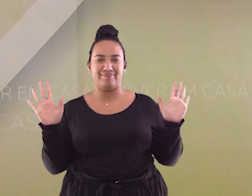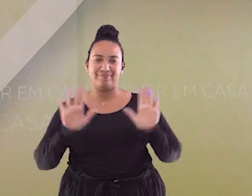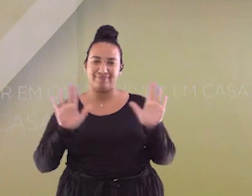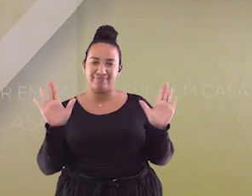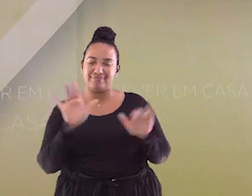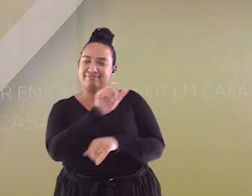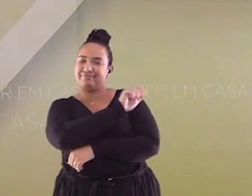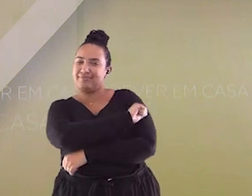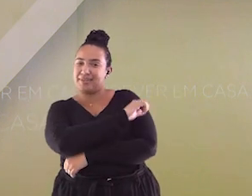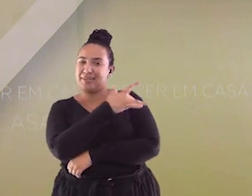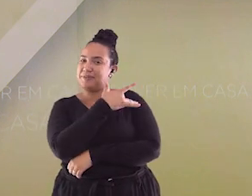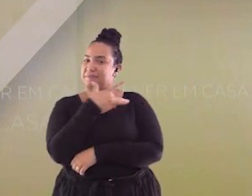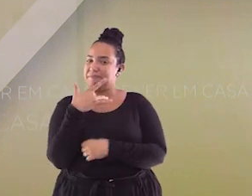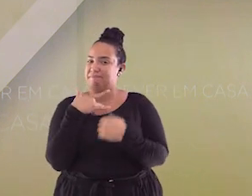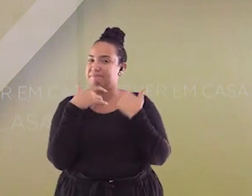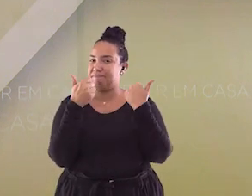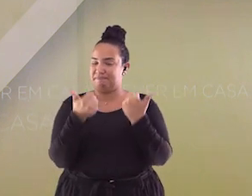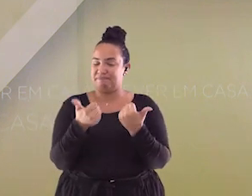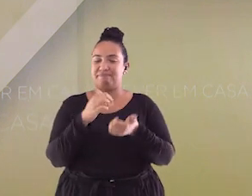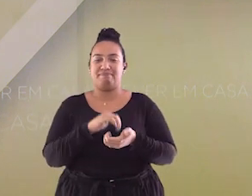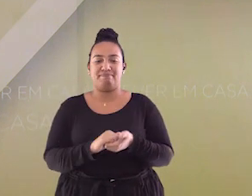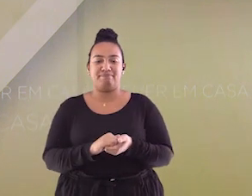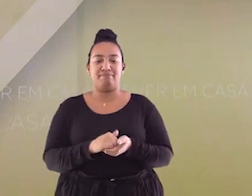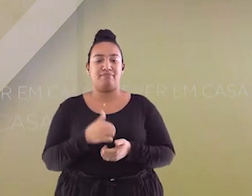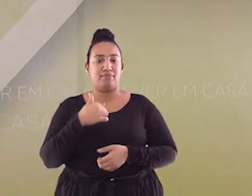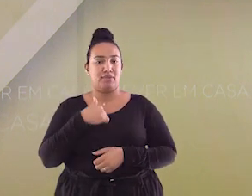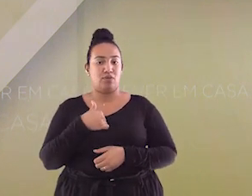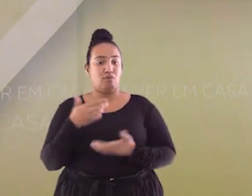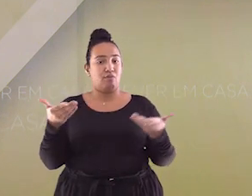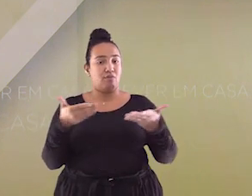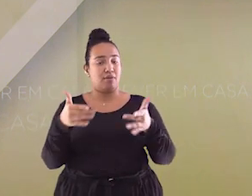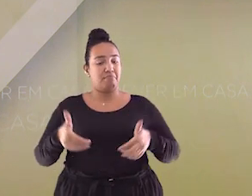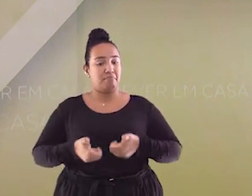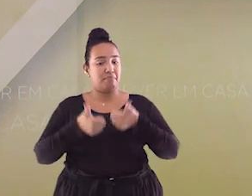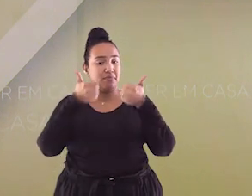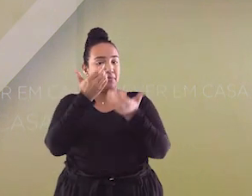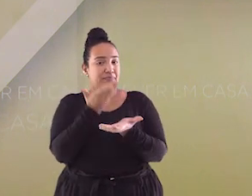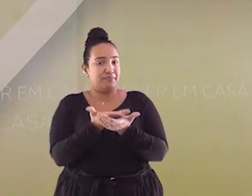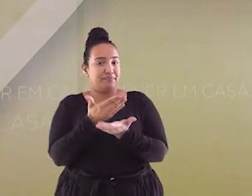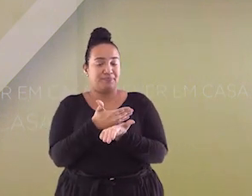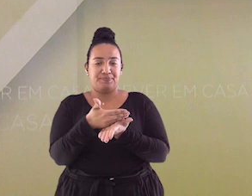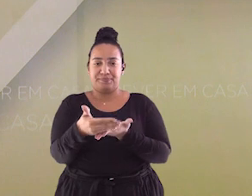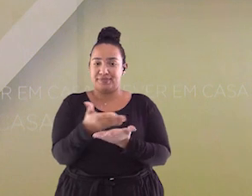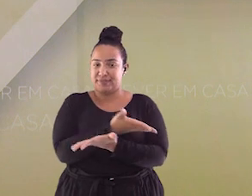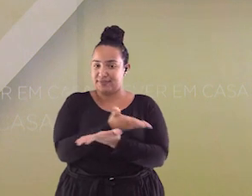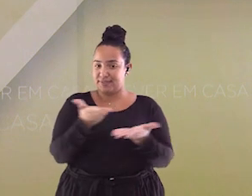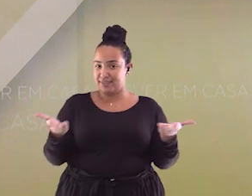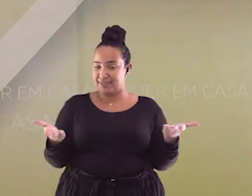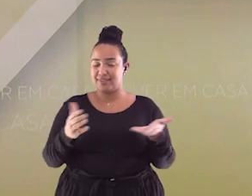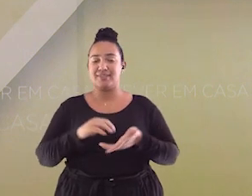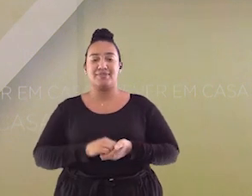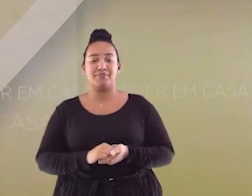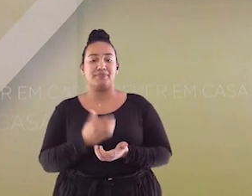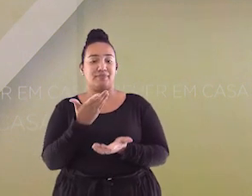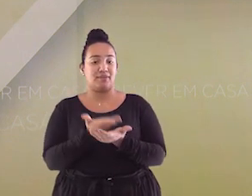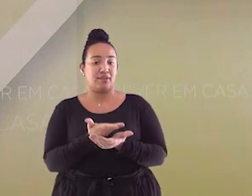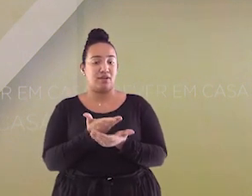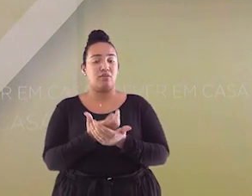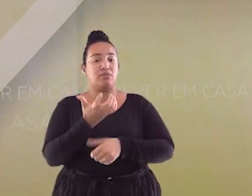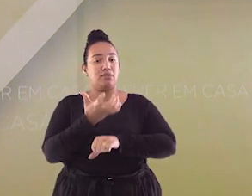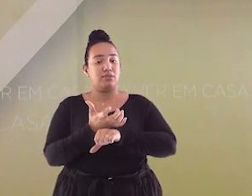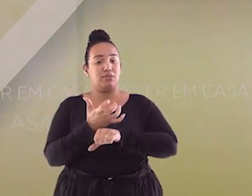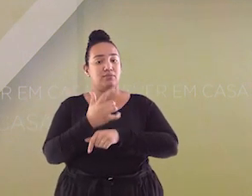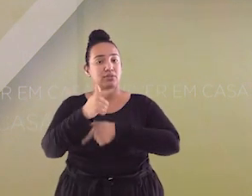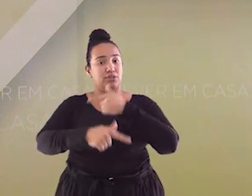Olá, estudantes! Como vocês estão? Eu estou melhor iniciando essa aula com vocês. Essa é a nossa aula da disciplina